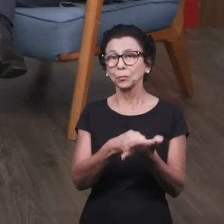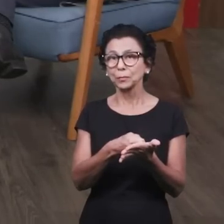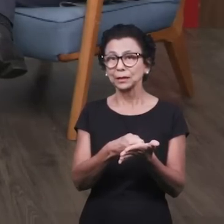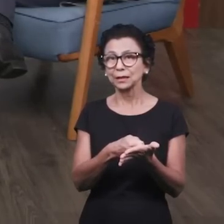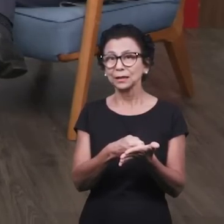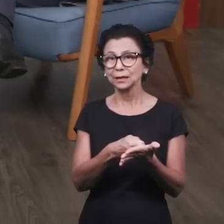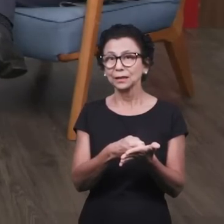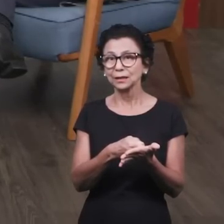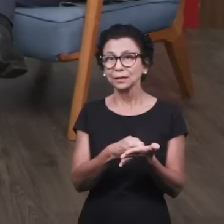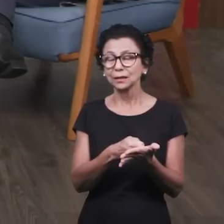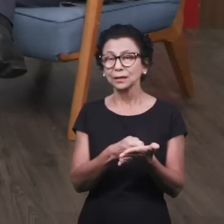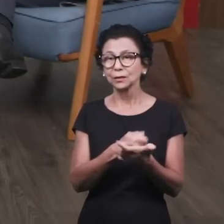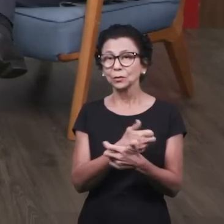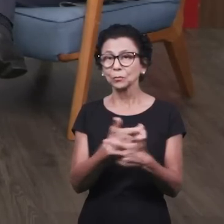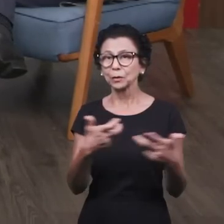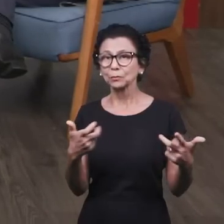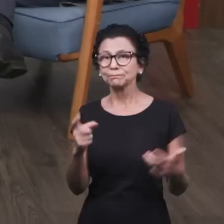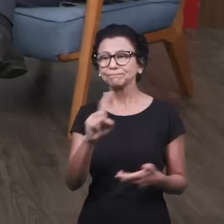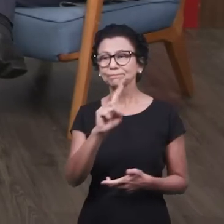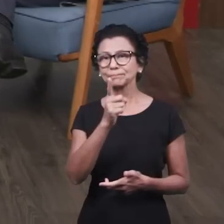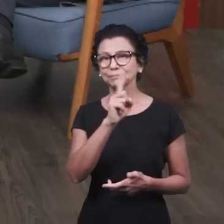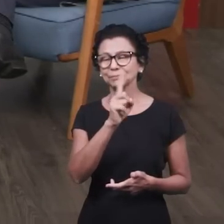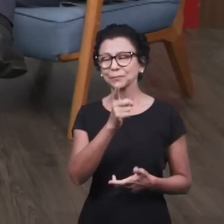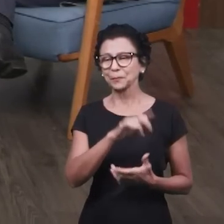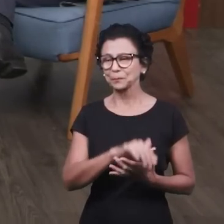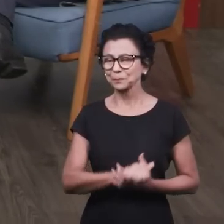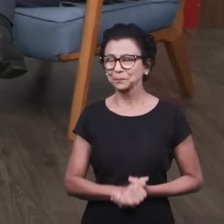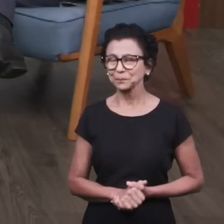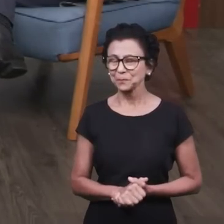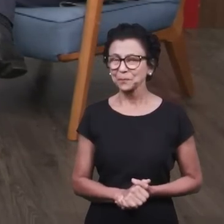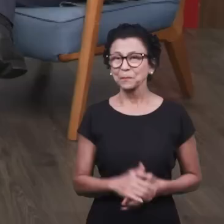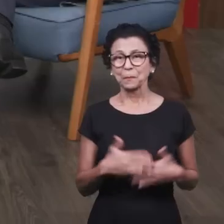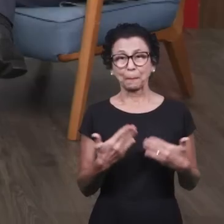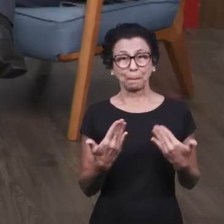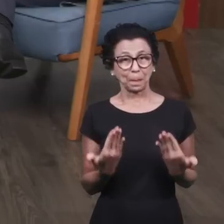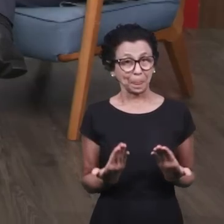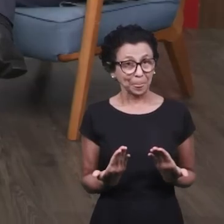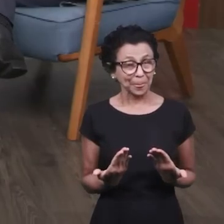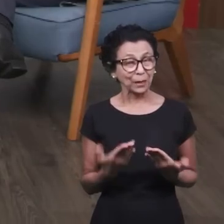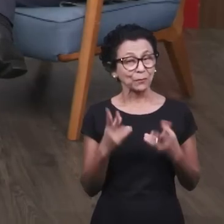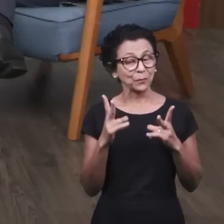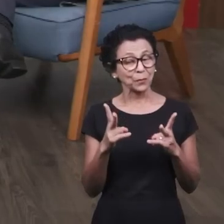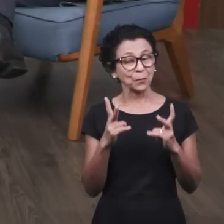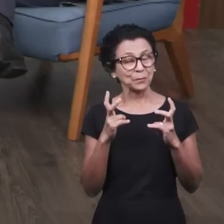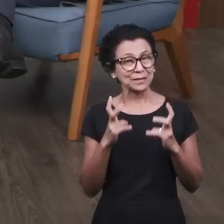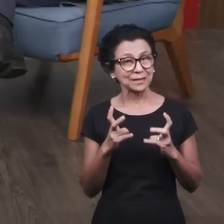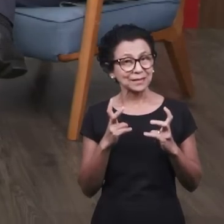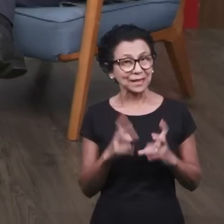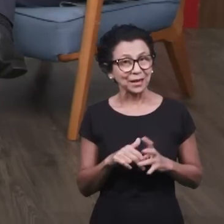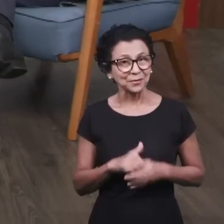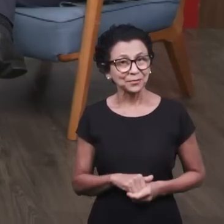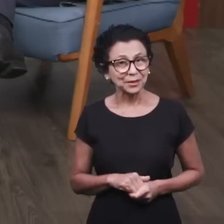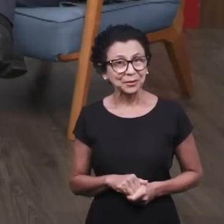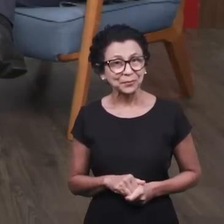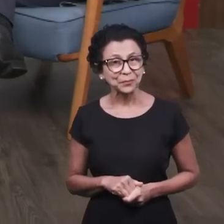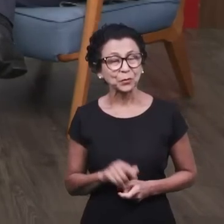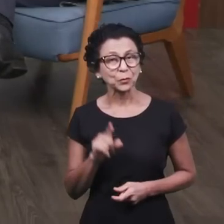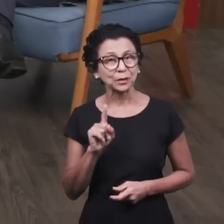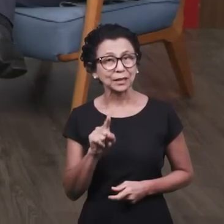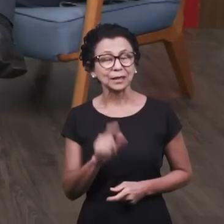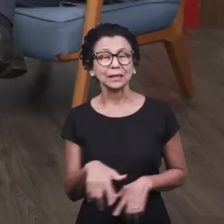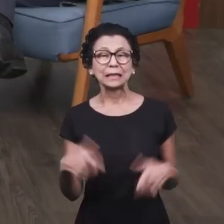nos parece, para que o Senhor Jesus volte. Daí a necessidade, mais do que nunca, de